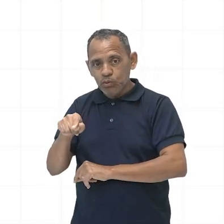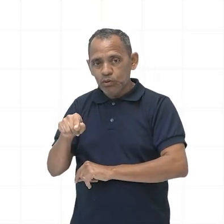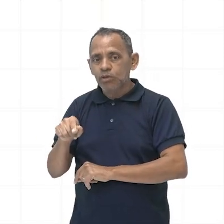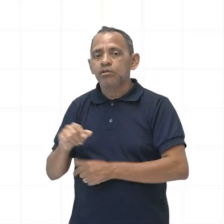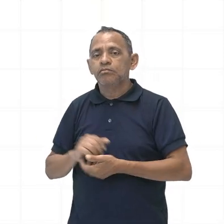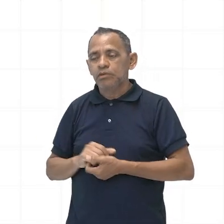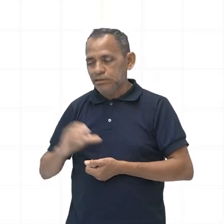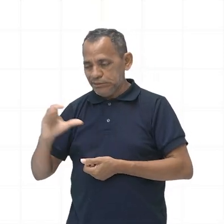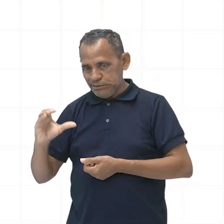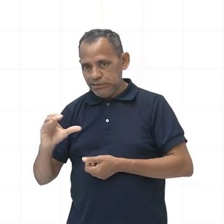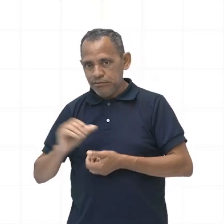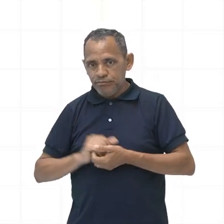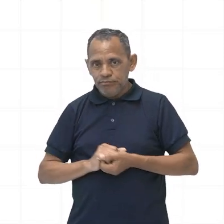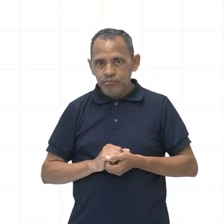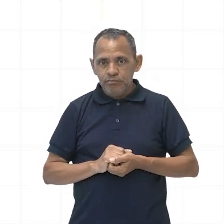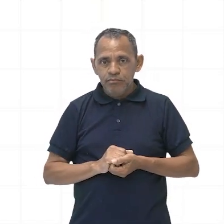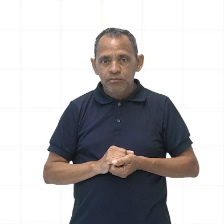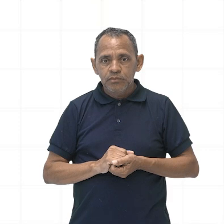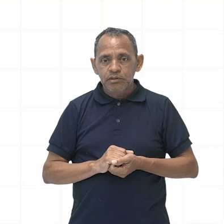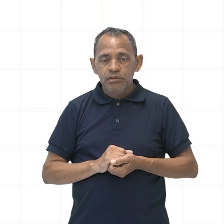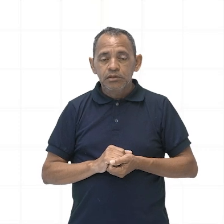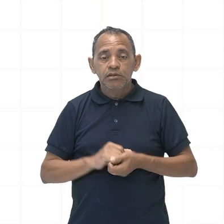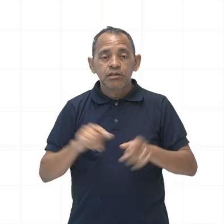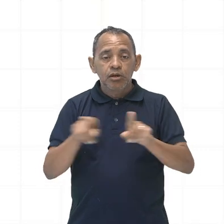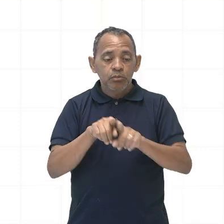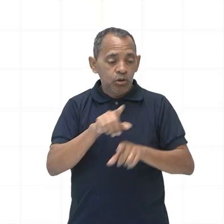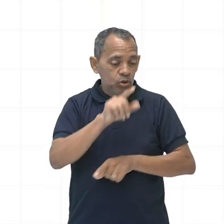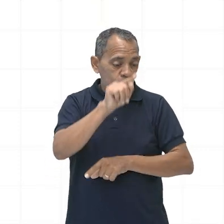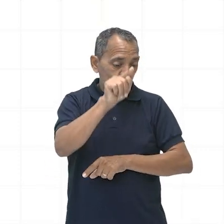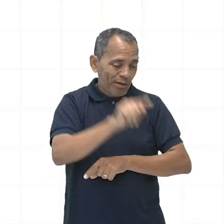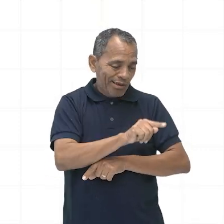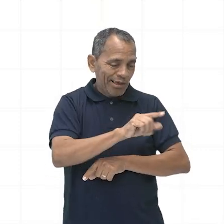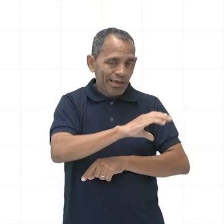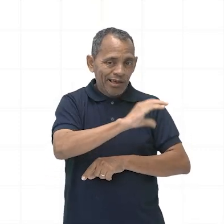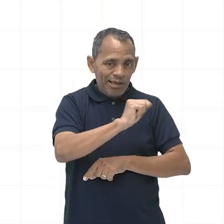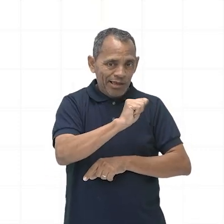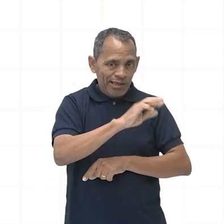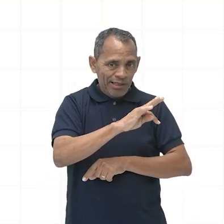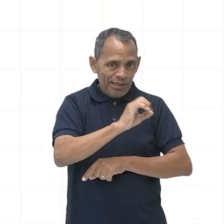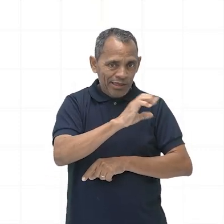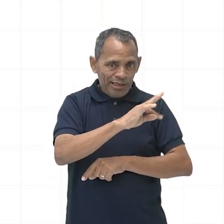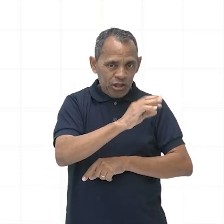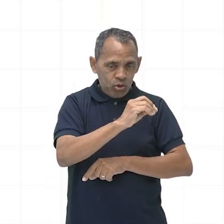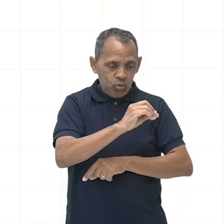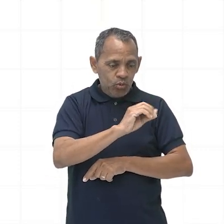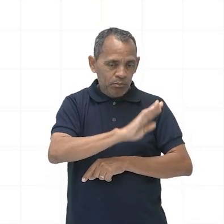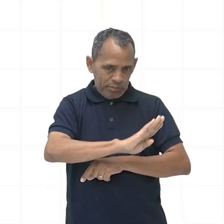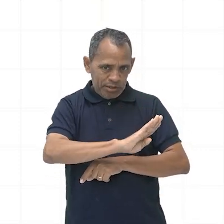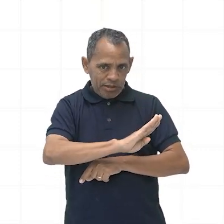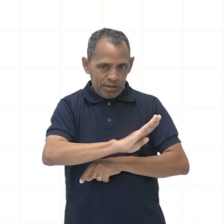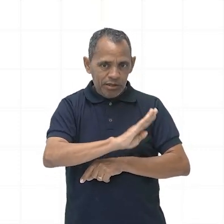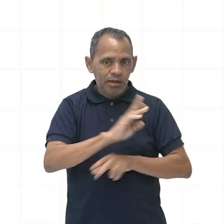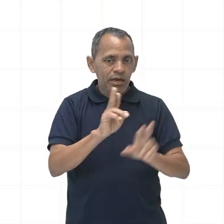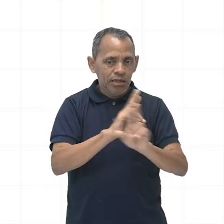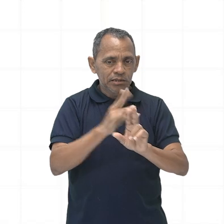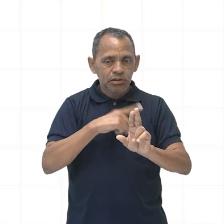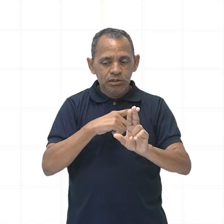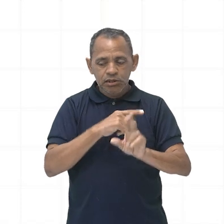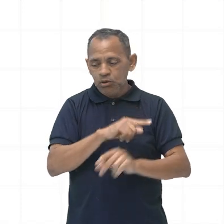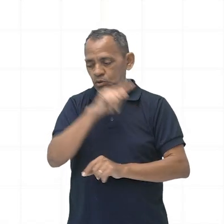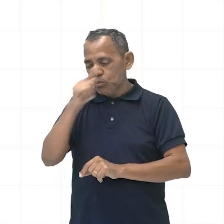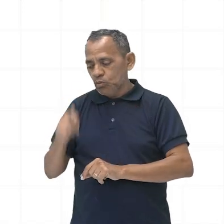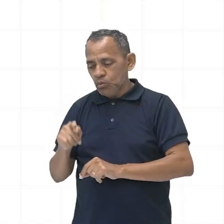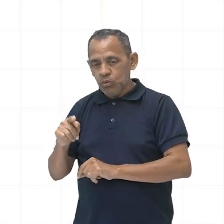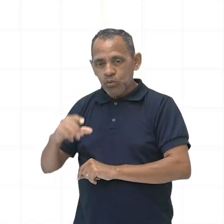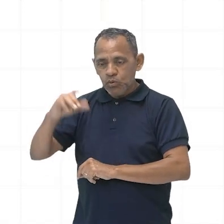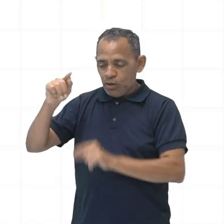C, assim como o cateto do maior, B, está para ao